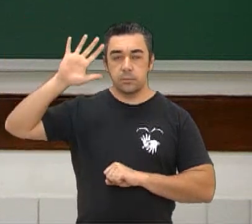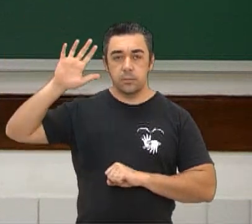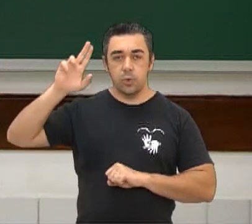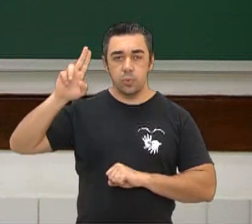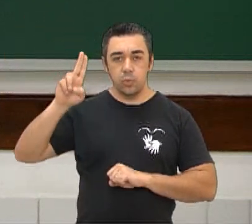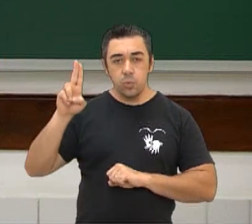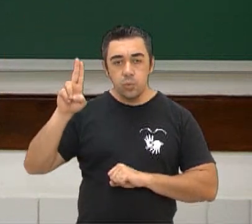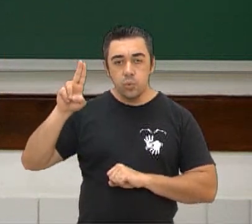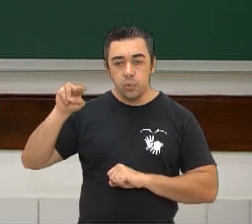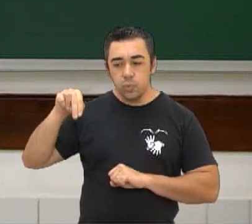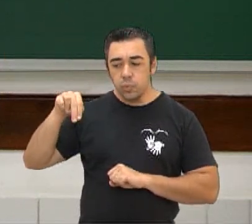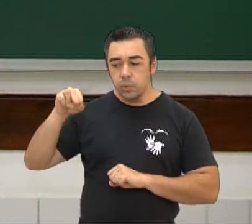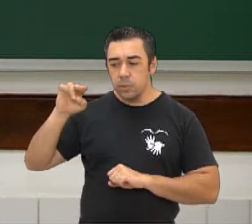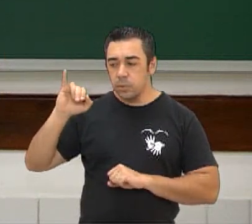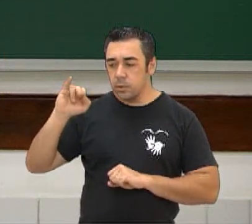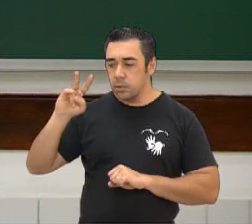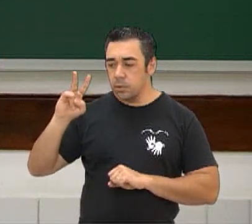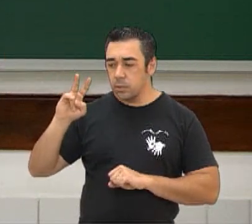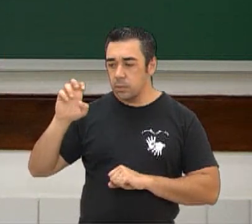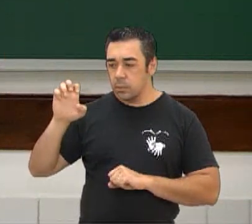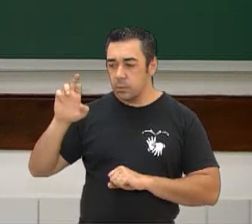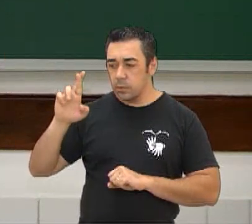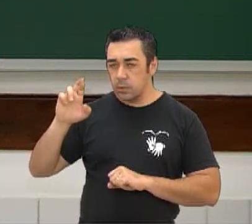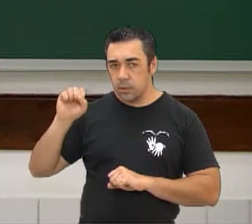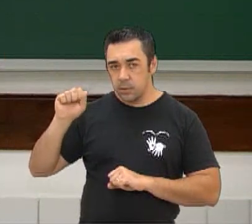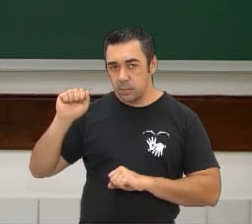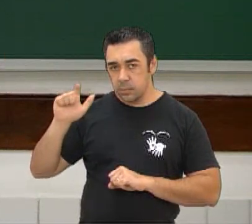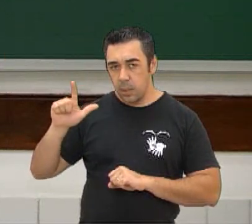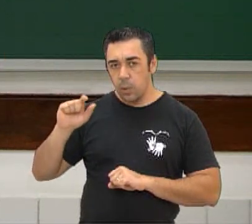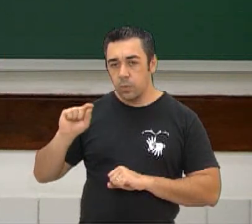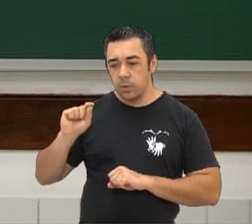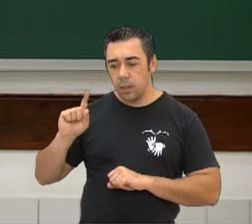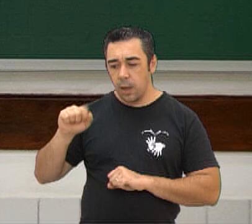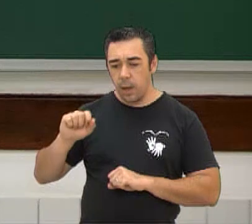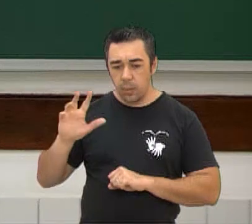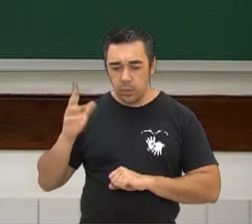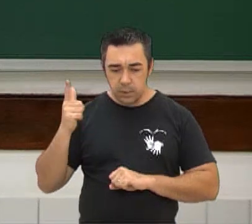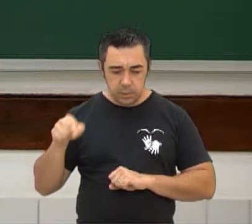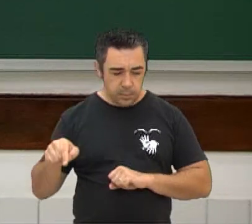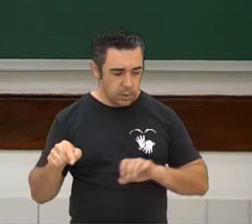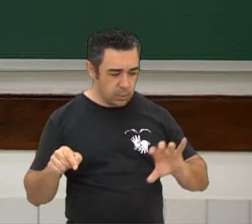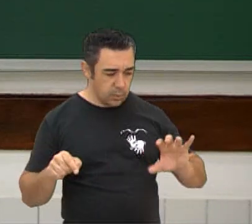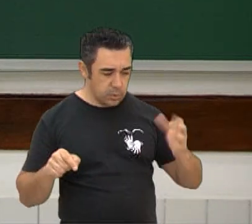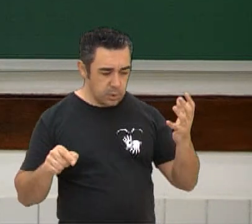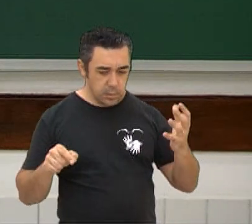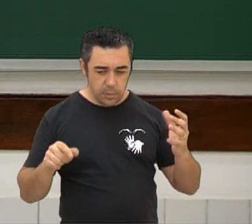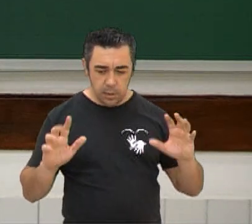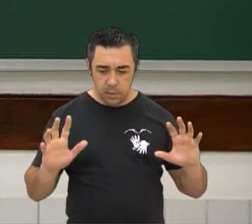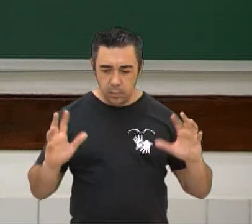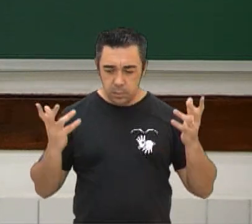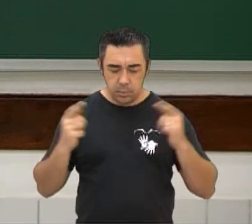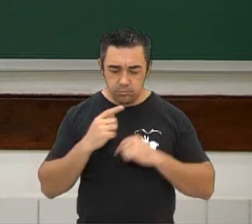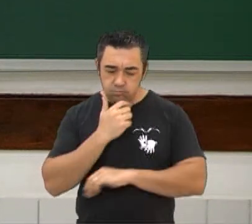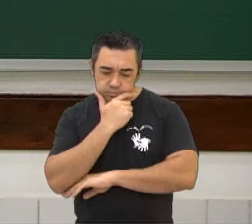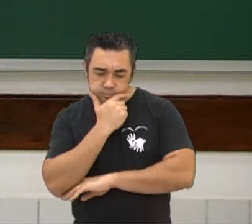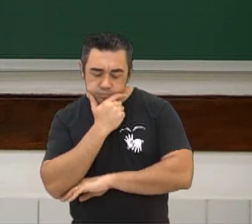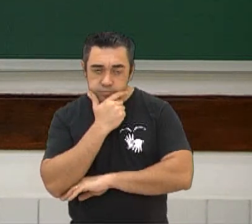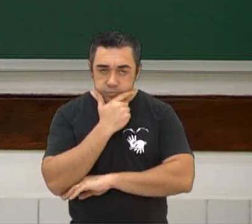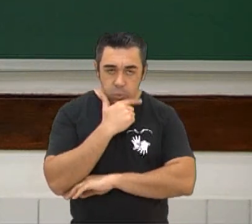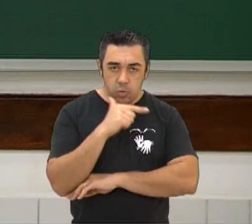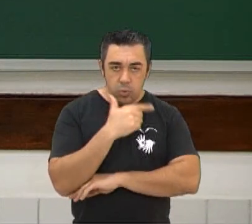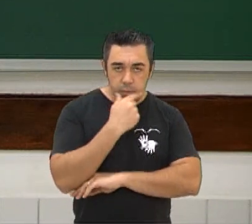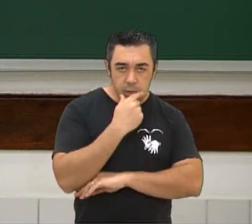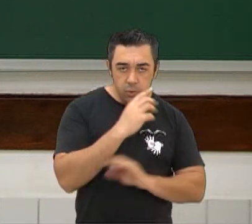a relação de vários atos concretos, como no exemplo, né, o menino roubando ou